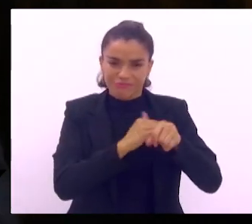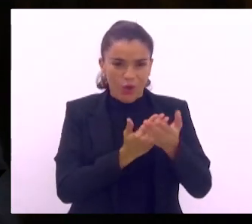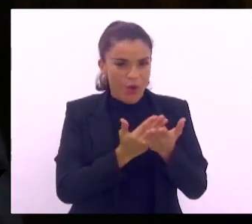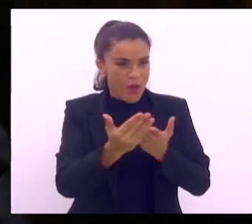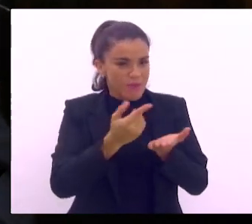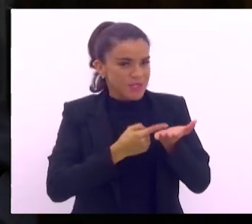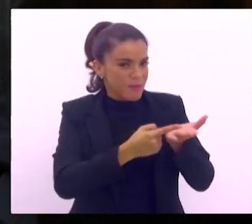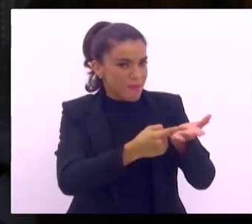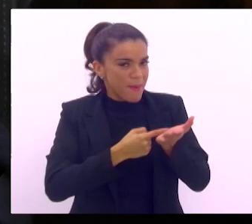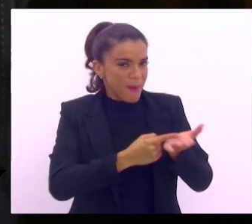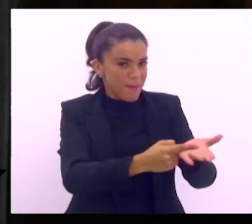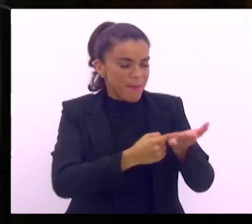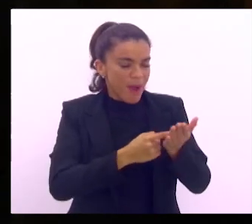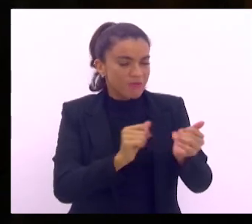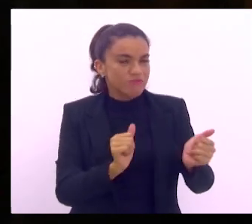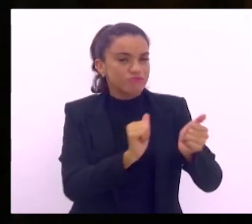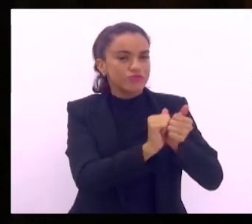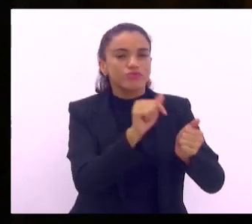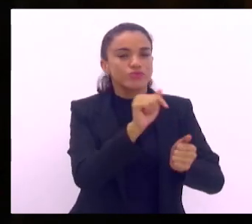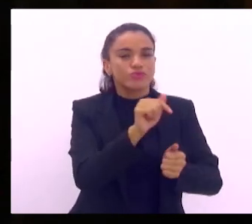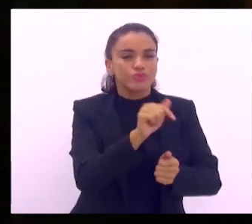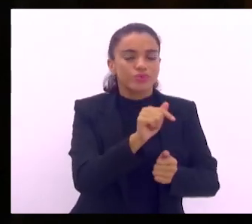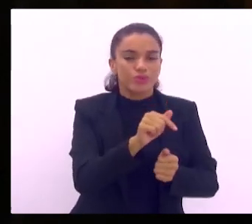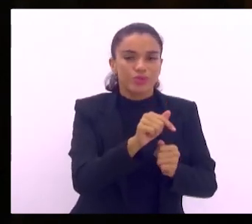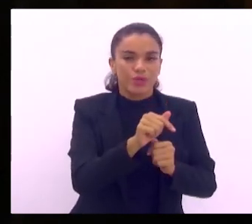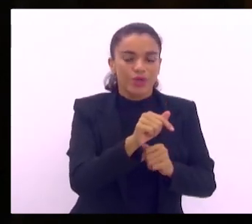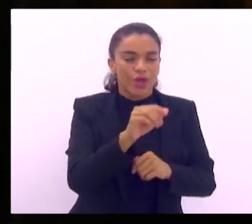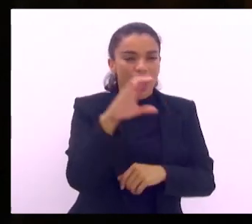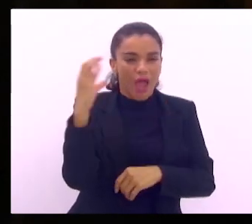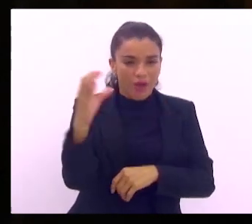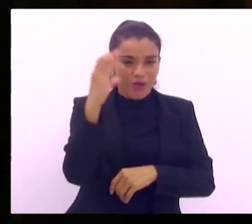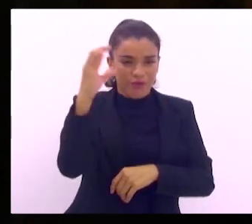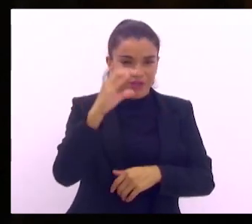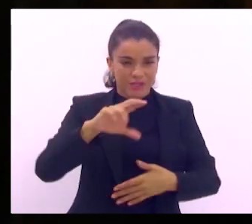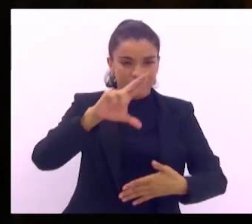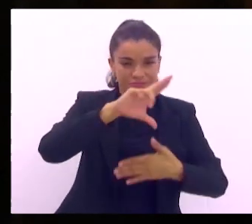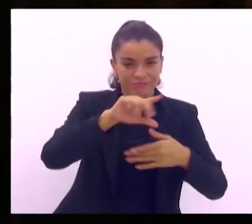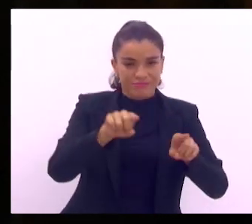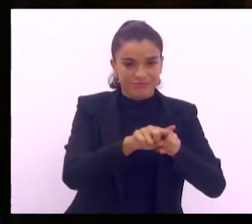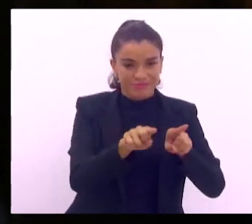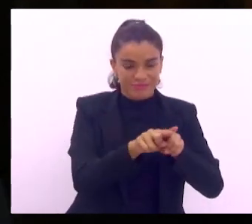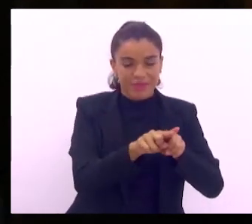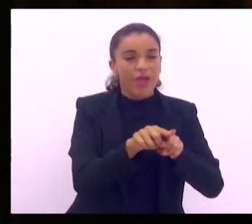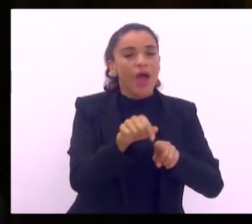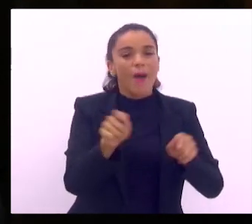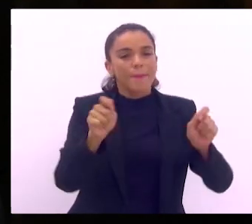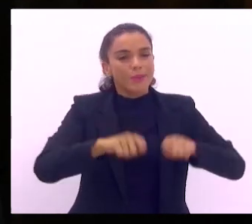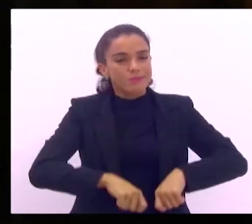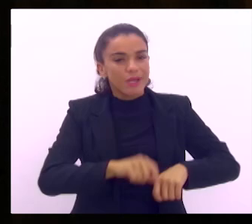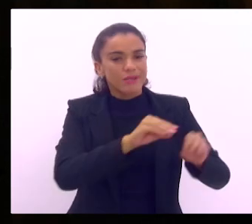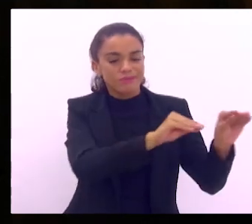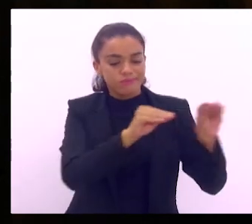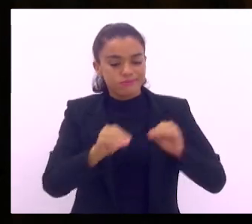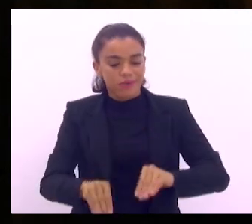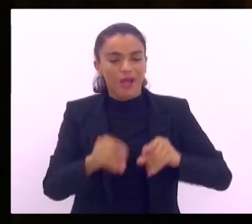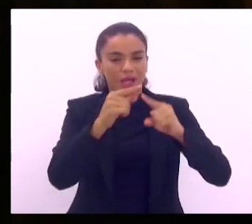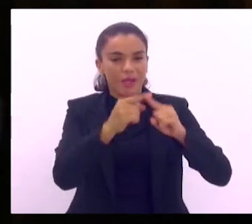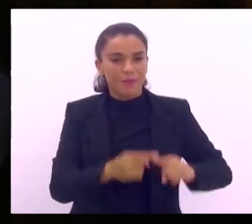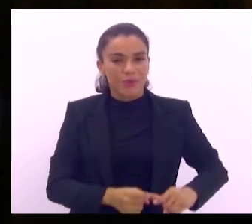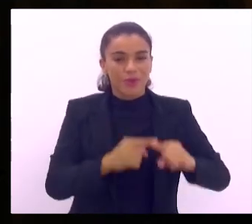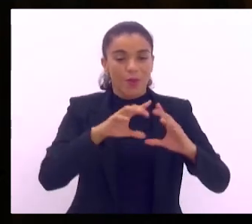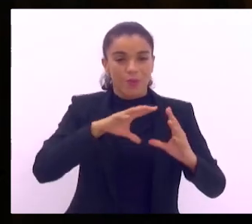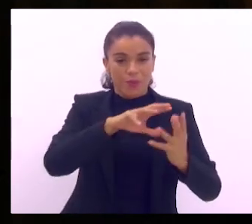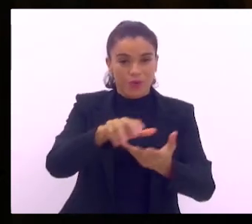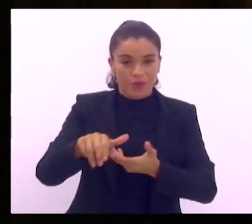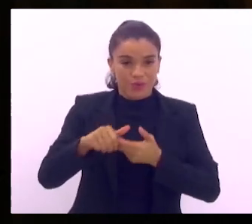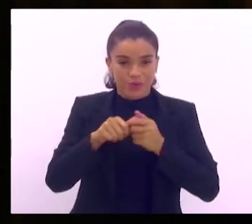há alguns meses, junto com a Confederação Sul-Americana e com a World Athletics, a possibilidade de nós trazermos para o Rio de Janeiro o Campeonato